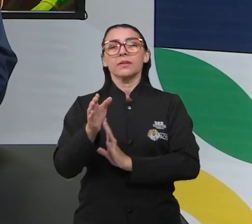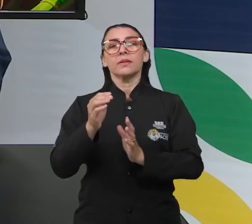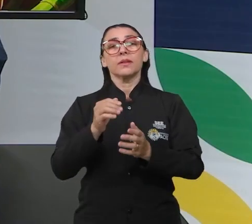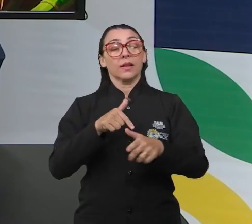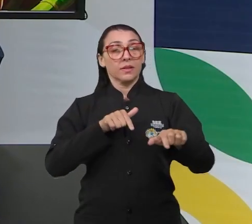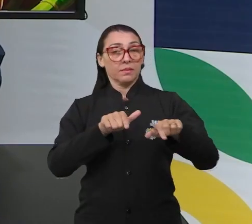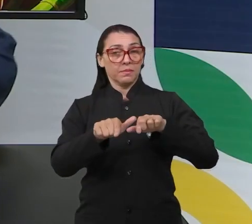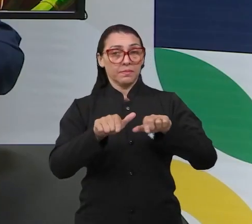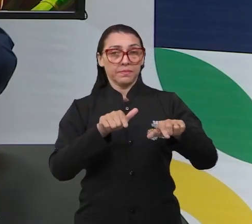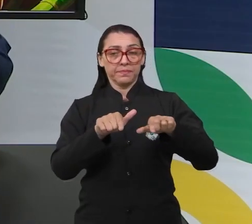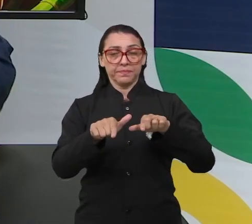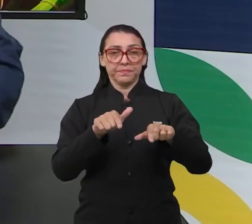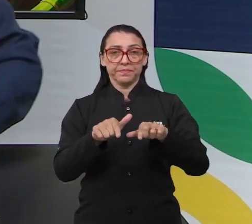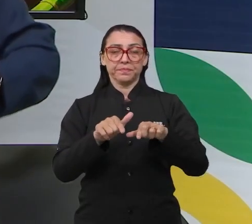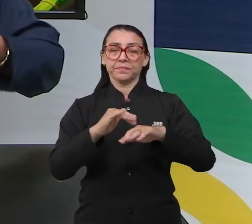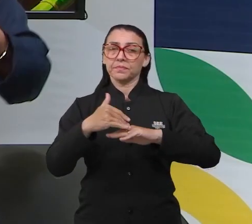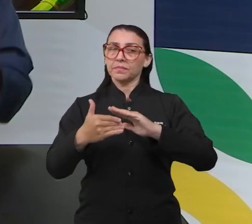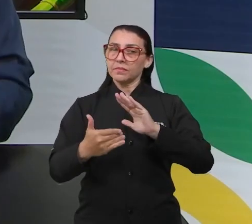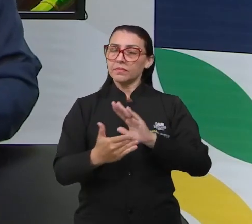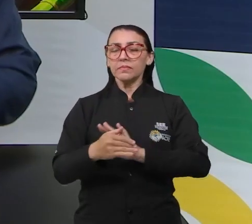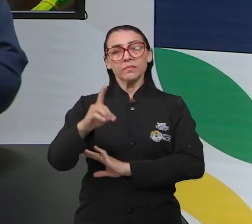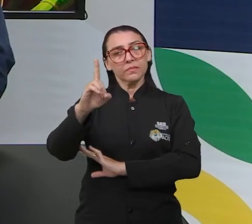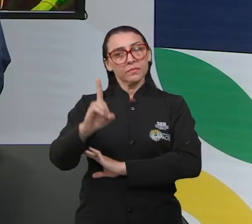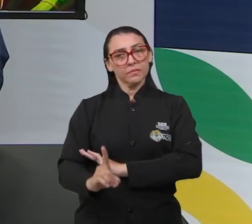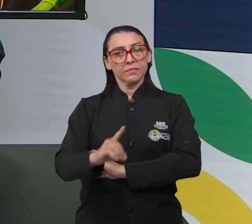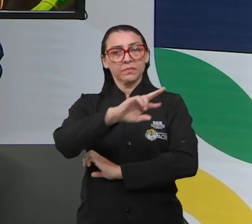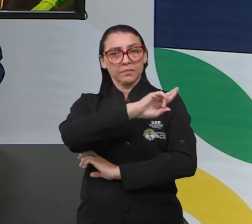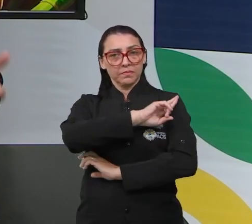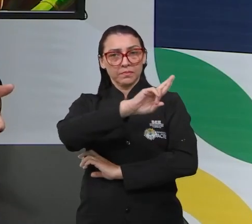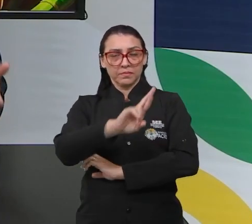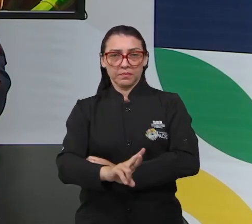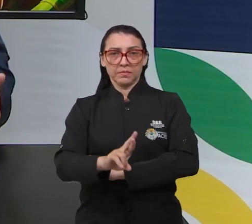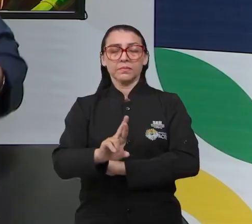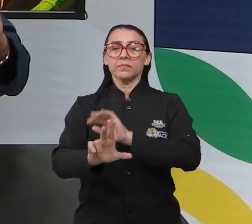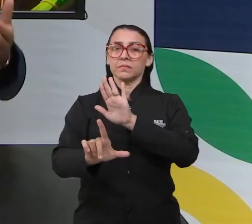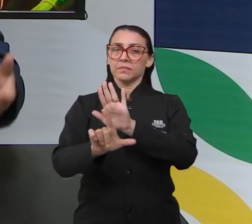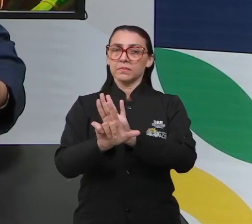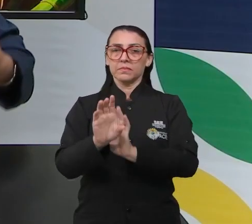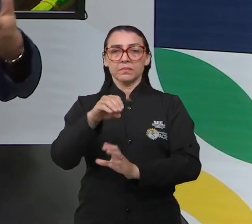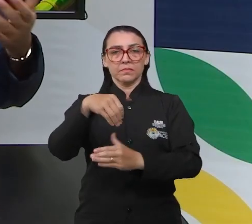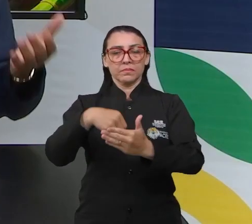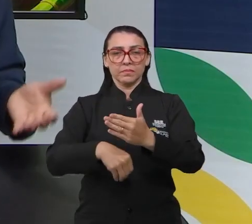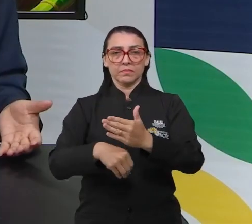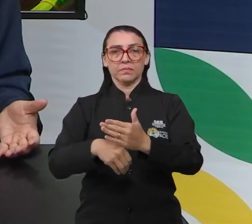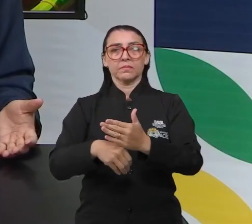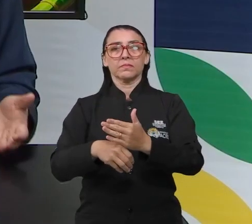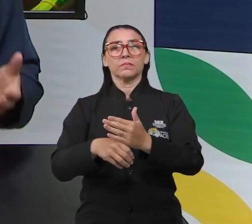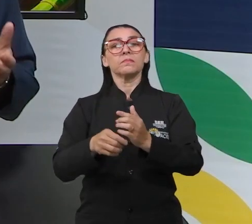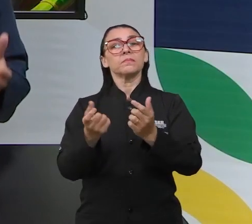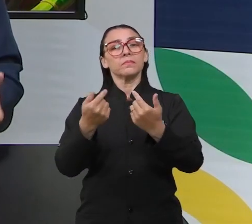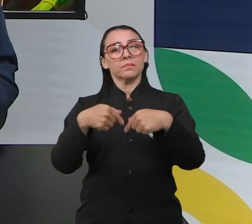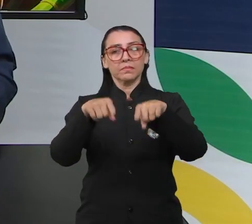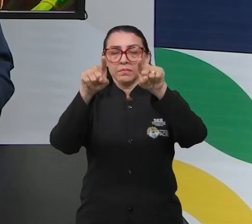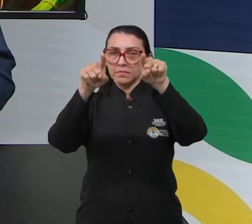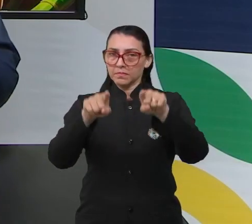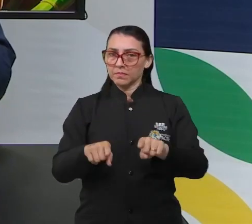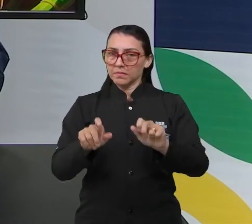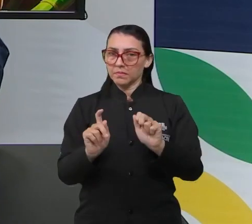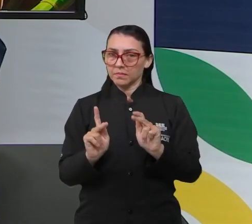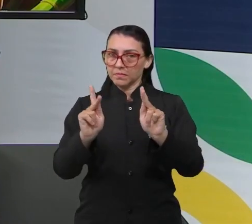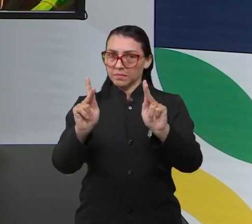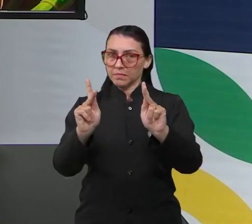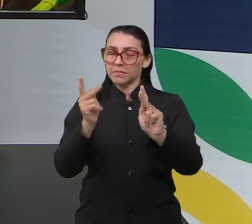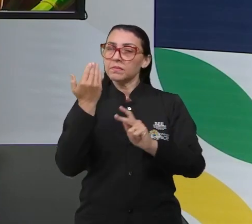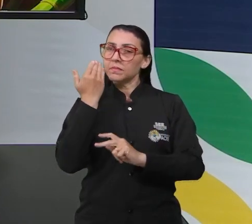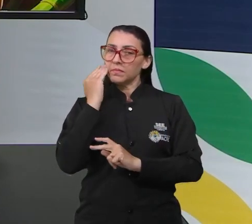leis trabalhistas, com todos os direitos estabelecidos por lei para o empregado. Ok, pessoal? Então,